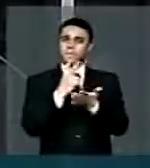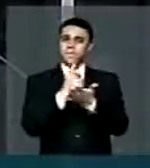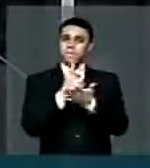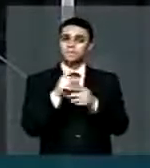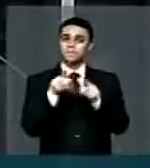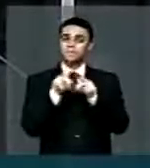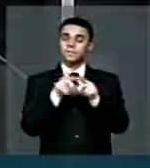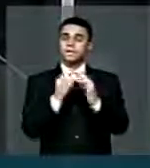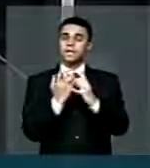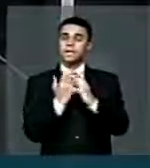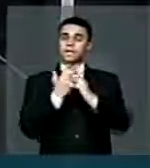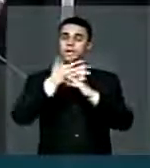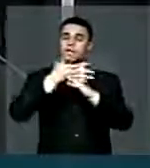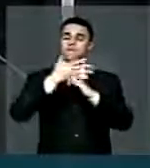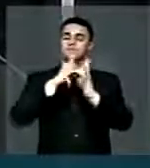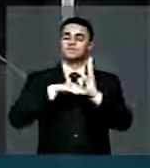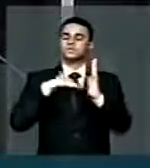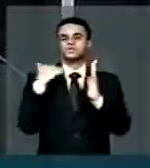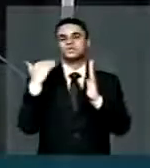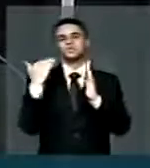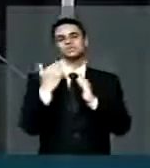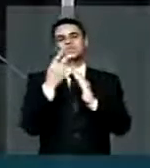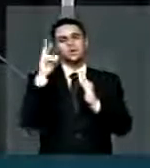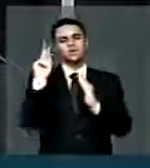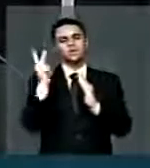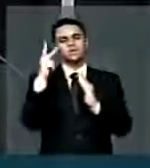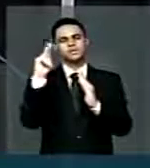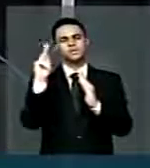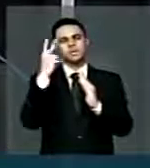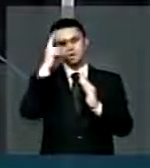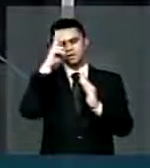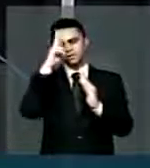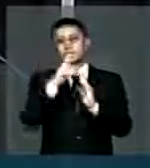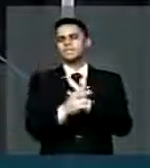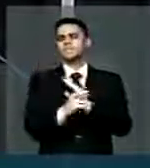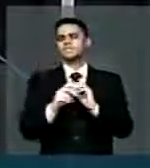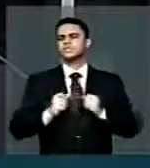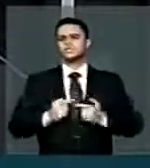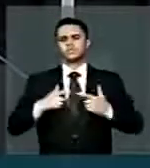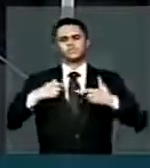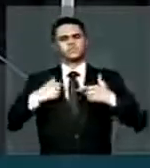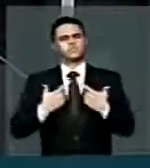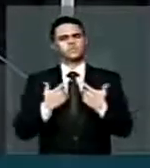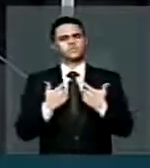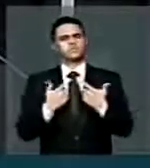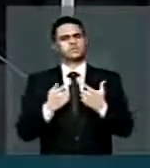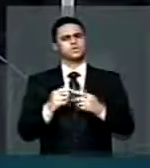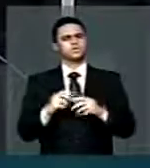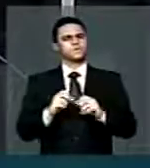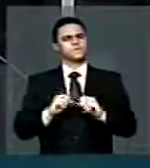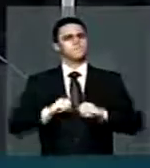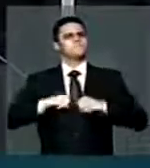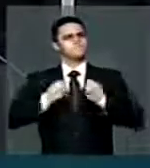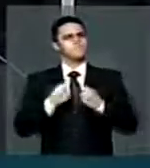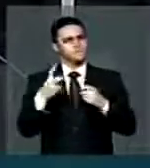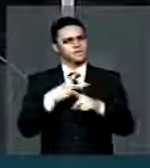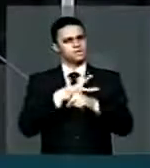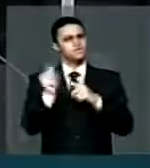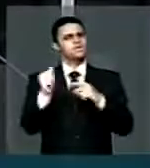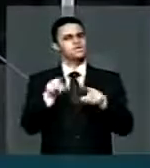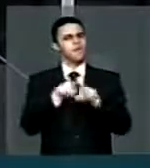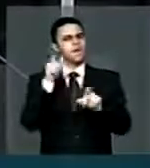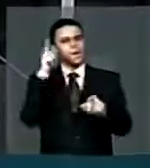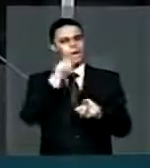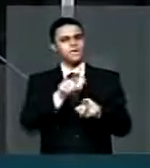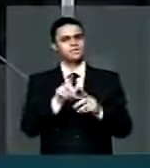si toda uma história de lutas, de afirmação, de superação, de